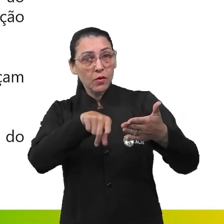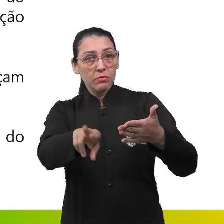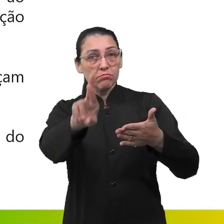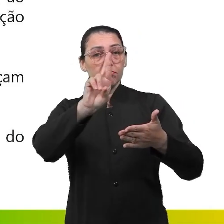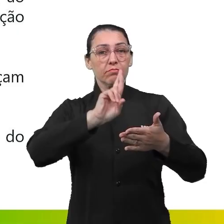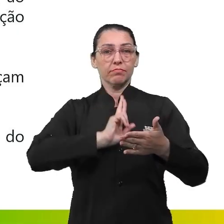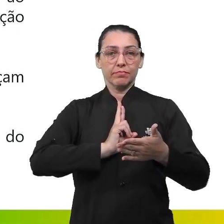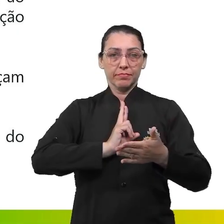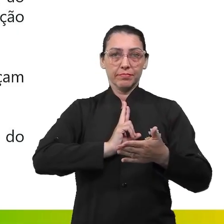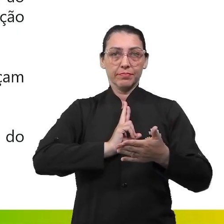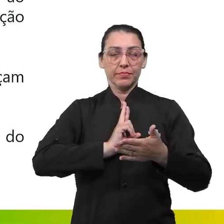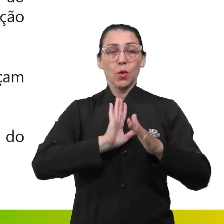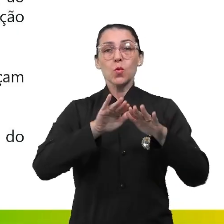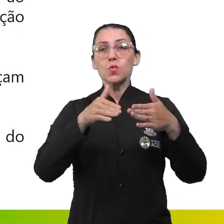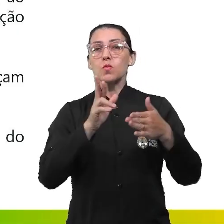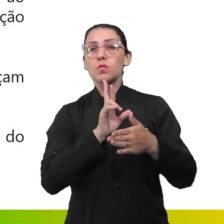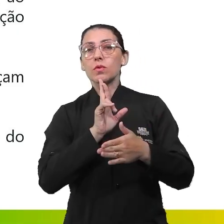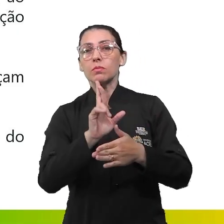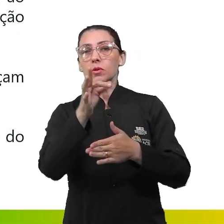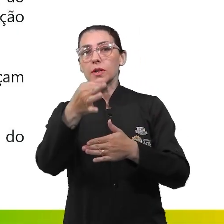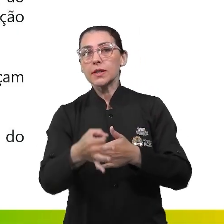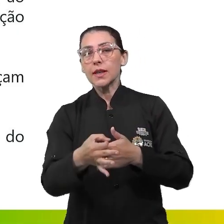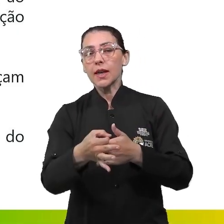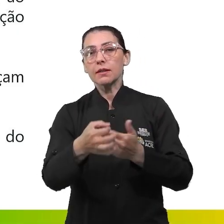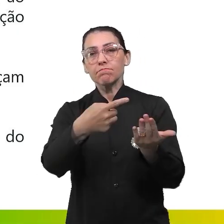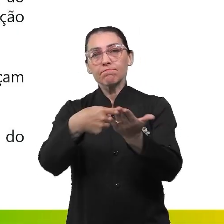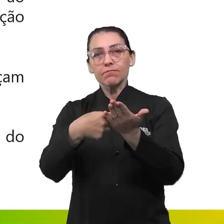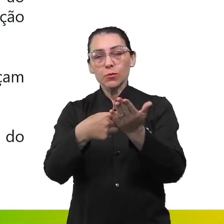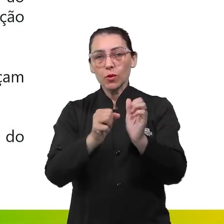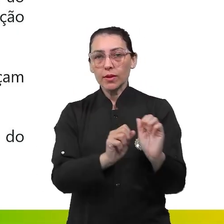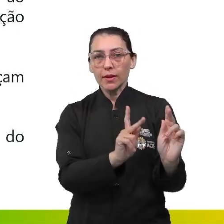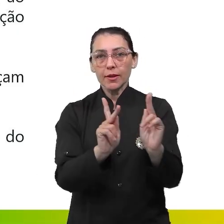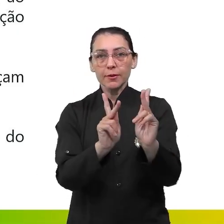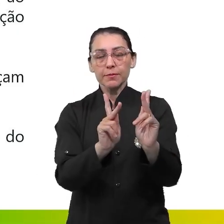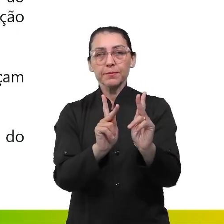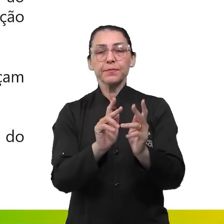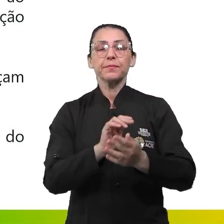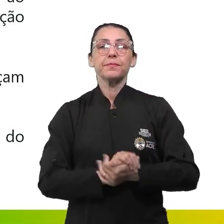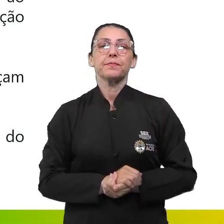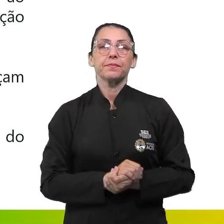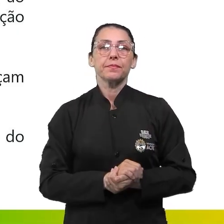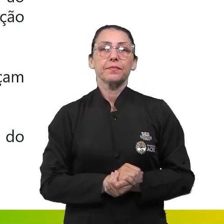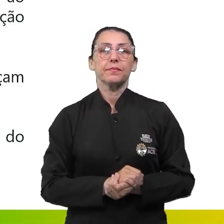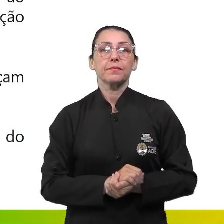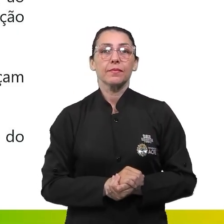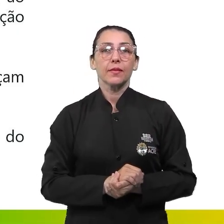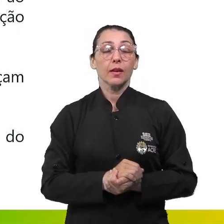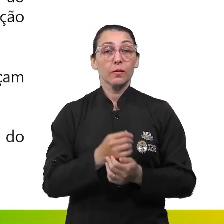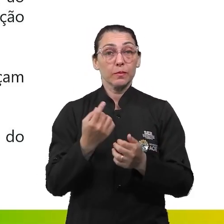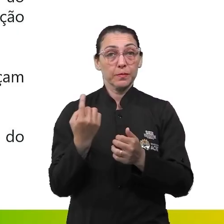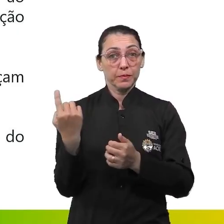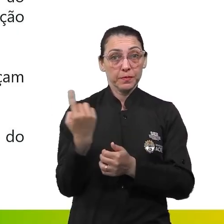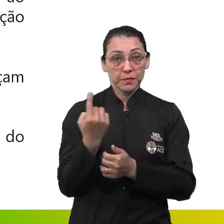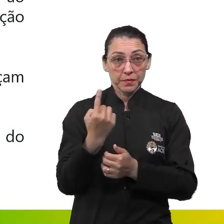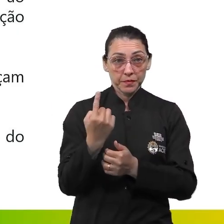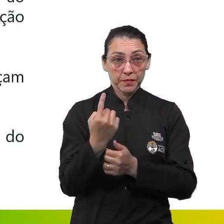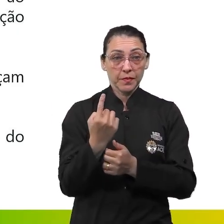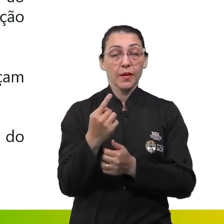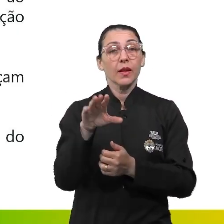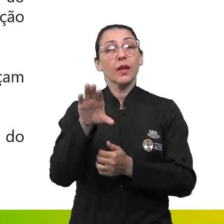vocês aí de casa vão me dizer qual a resposta mais apropriada, tudo bem? Vamos lá. Número 1. Sobre